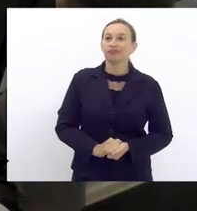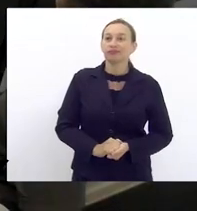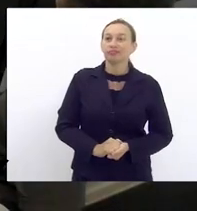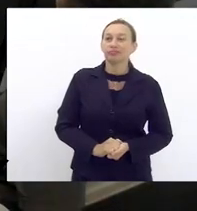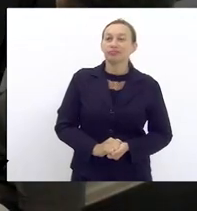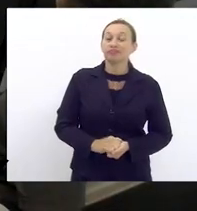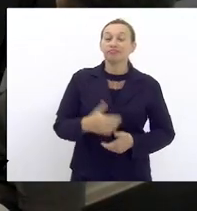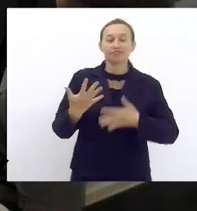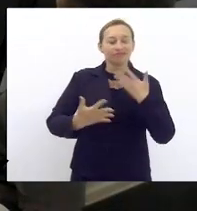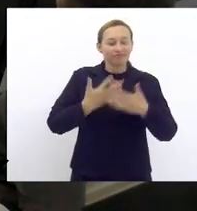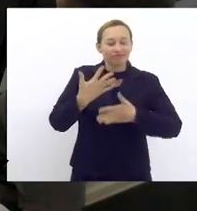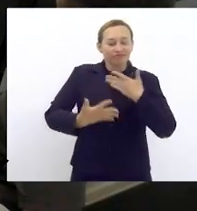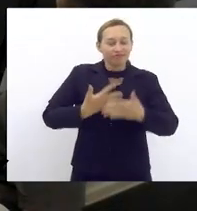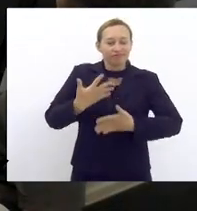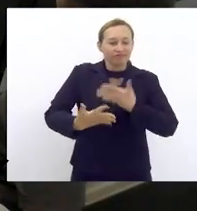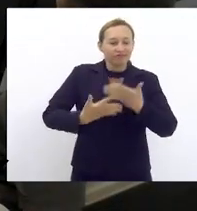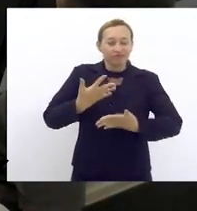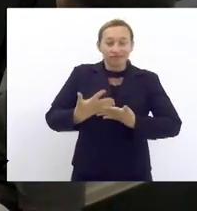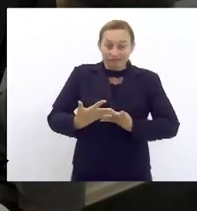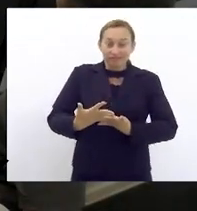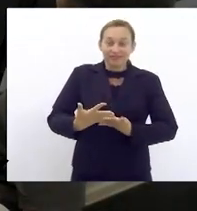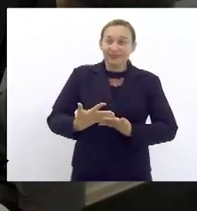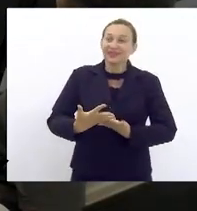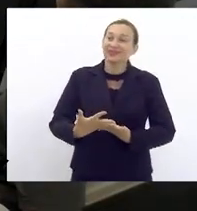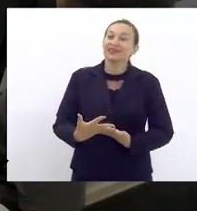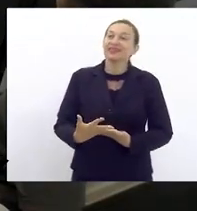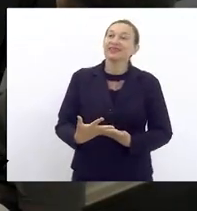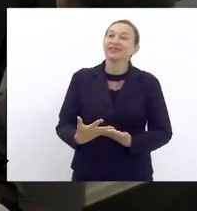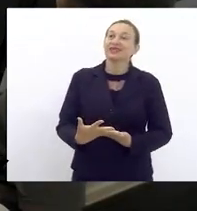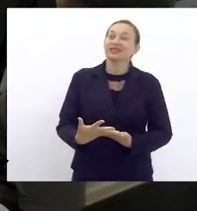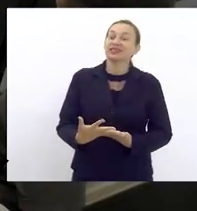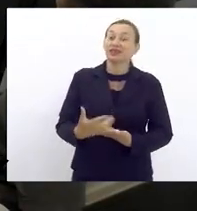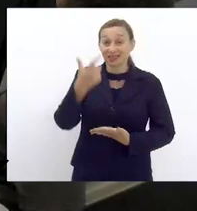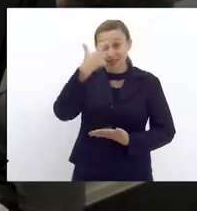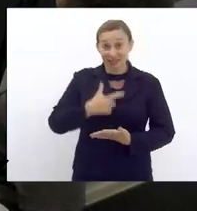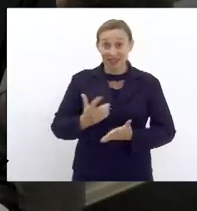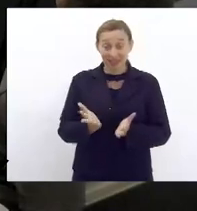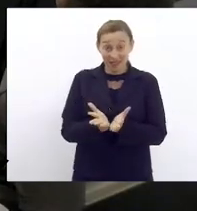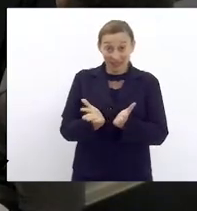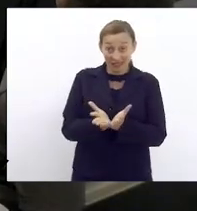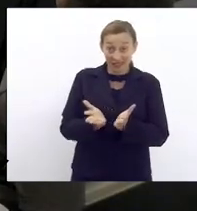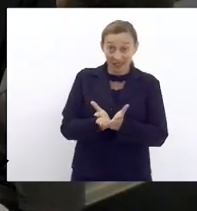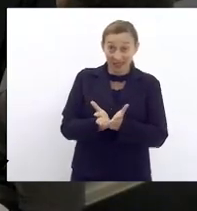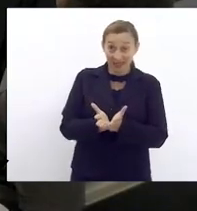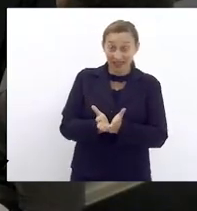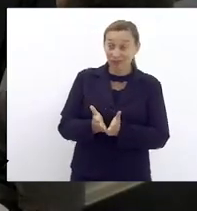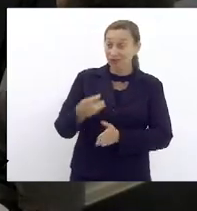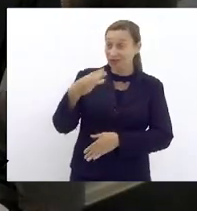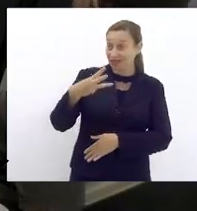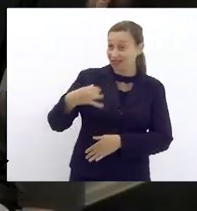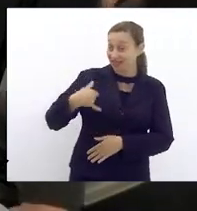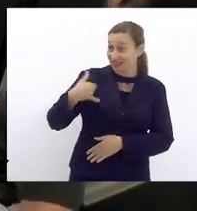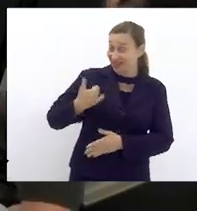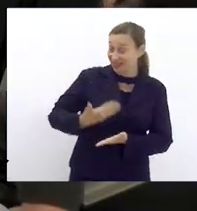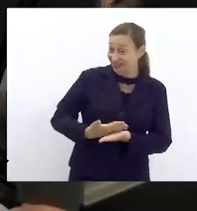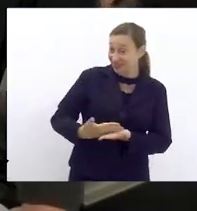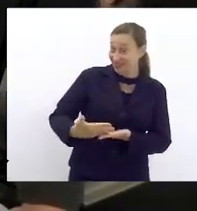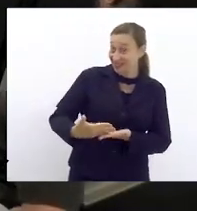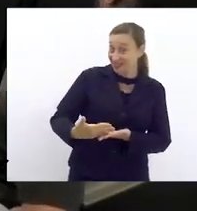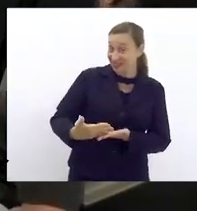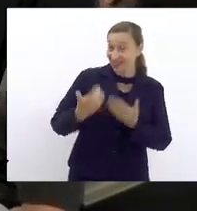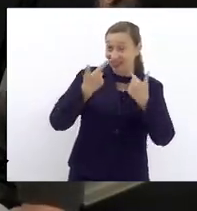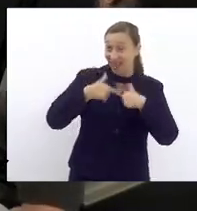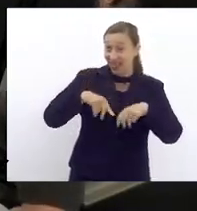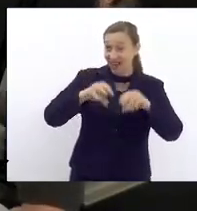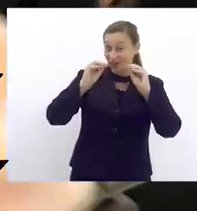alegria de ser Cristã Evangélica desde os meus três anos de idade como diz na